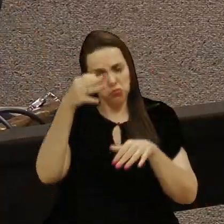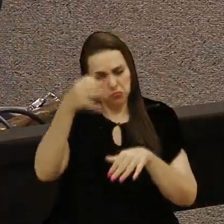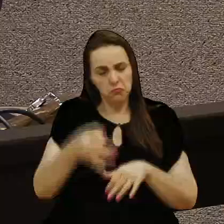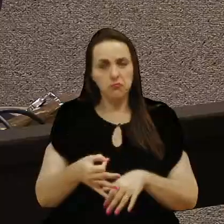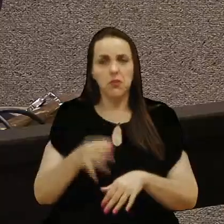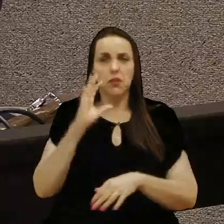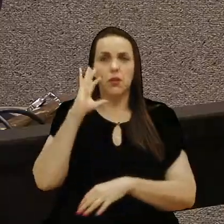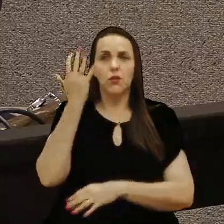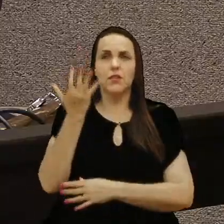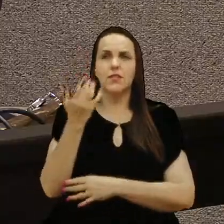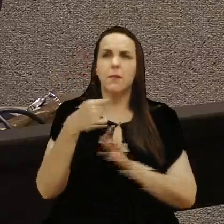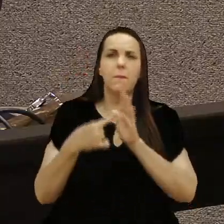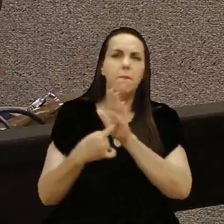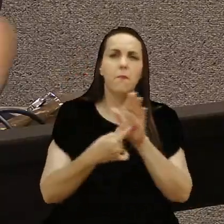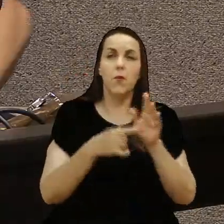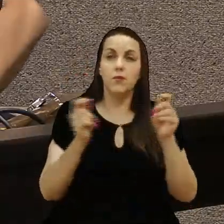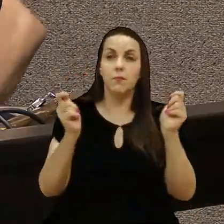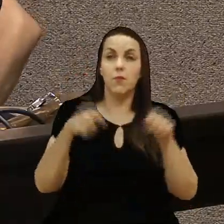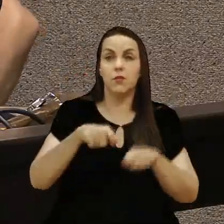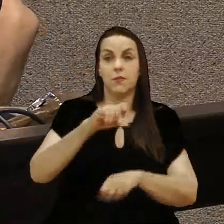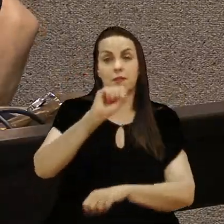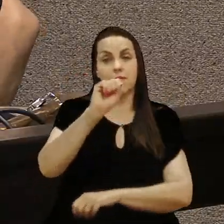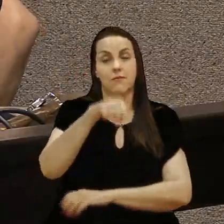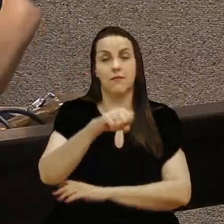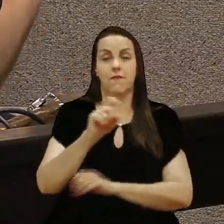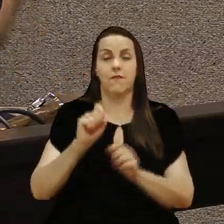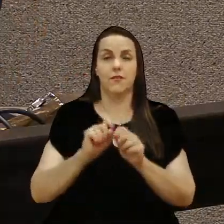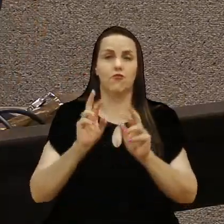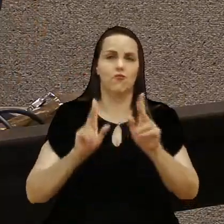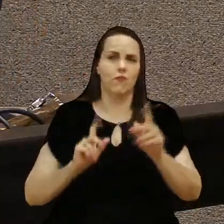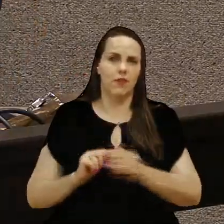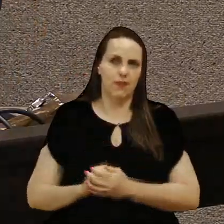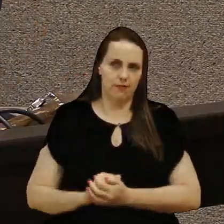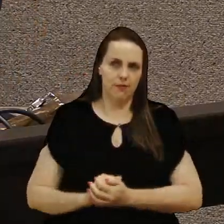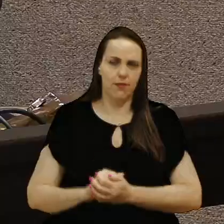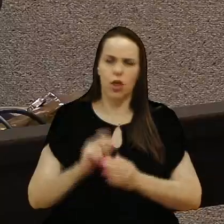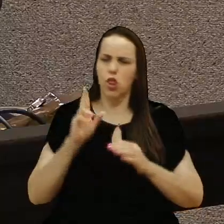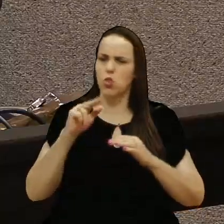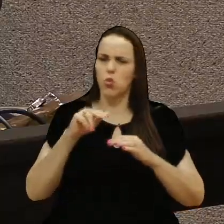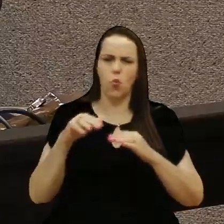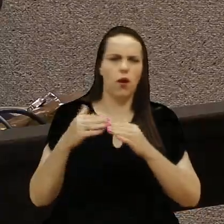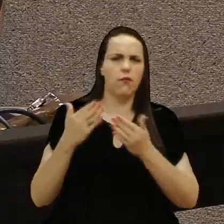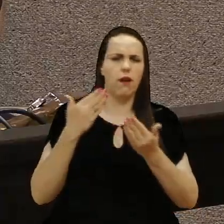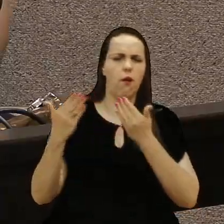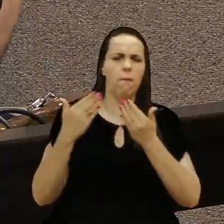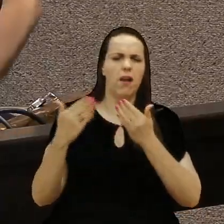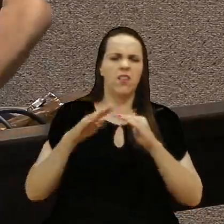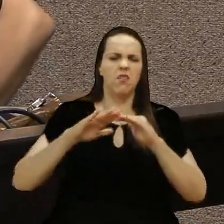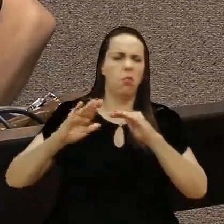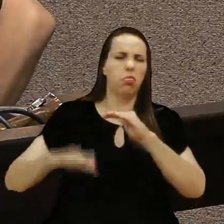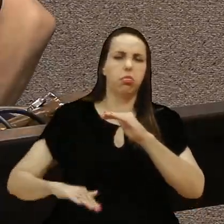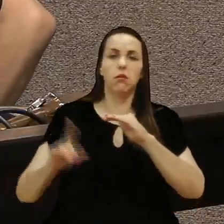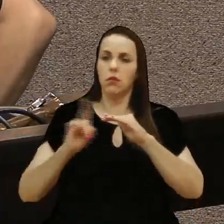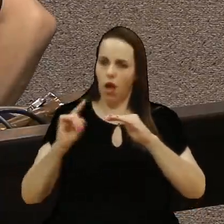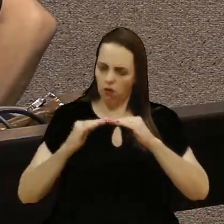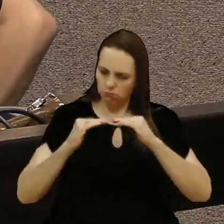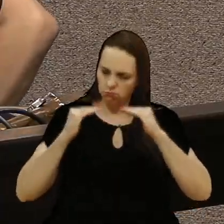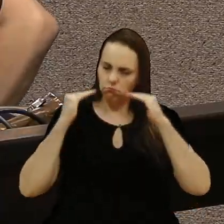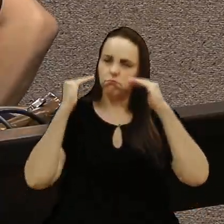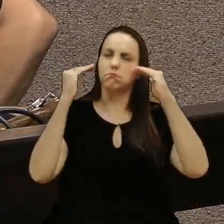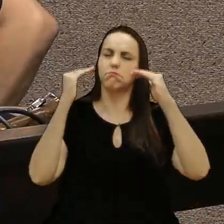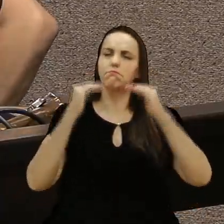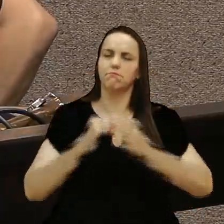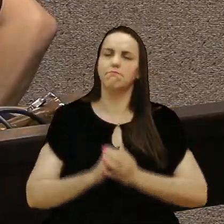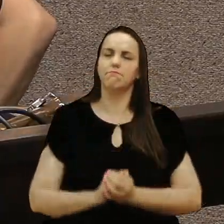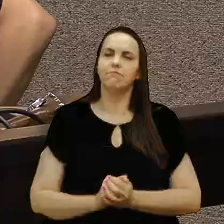isso mostra que é possível se fazer diferente. A nossa régua nunca deve ser, né, medida lá por baixo, ela deve ser por cima.